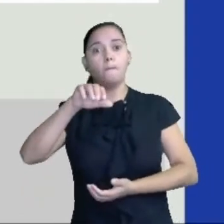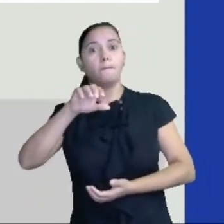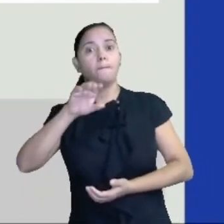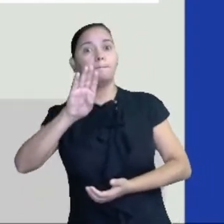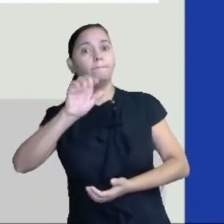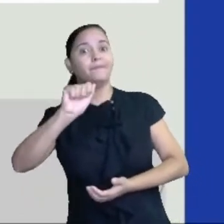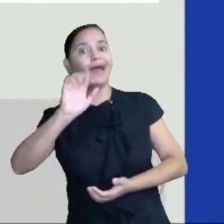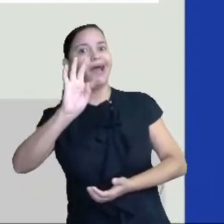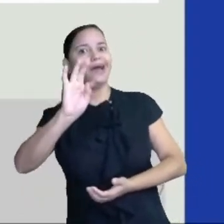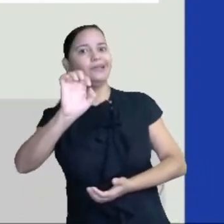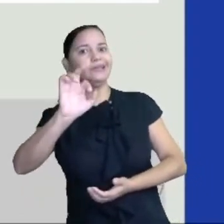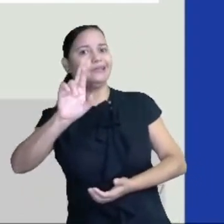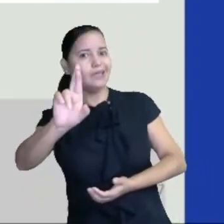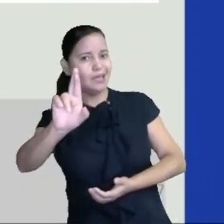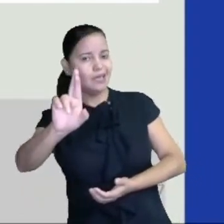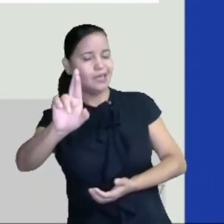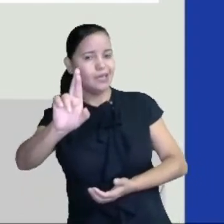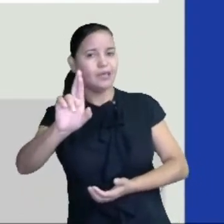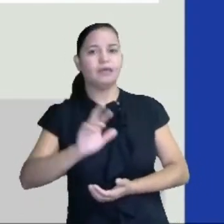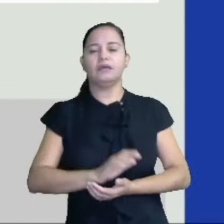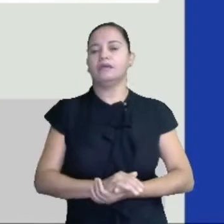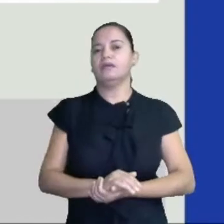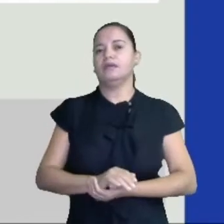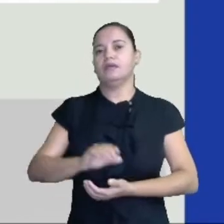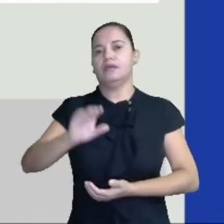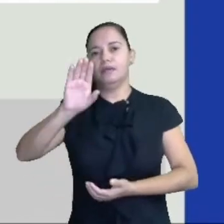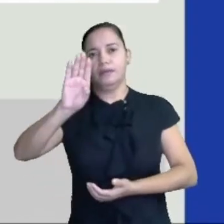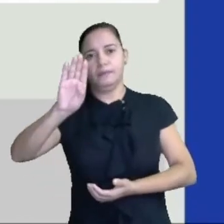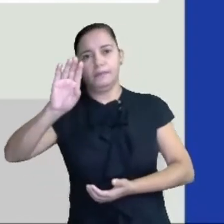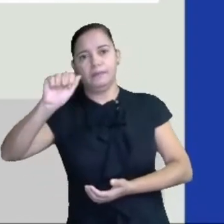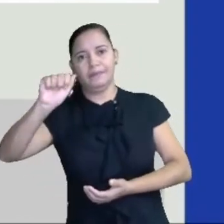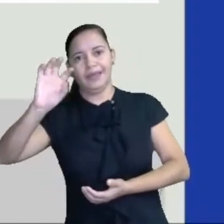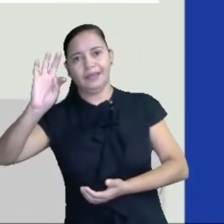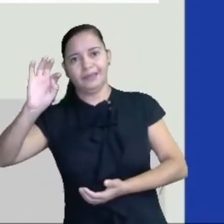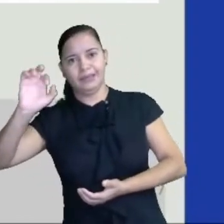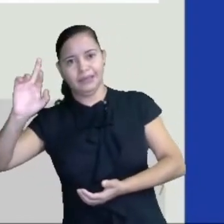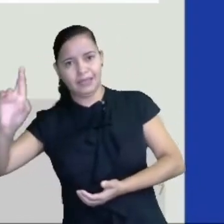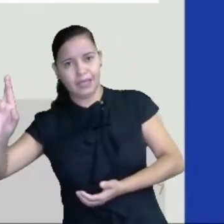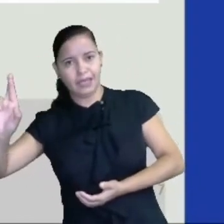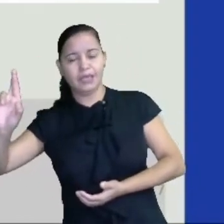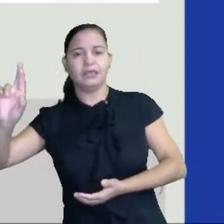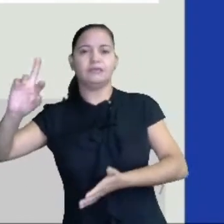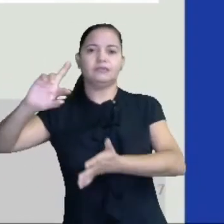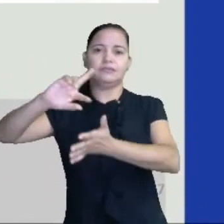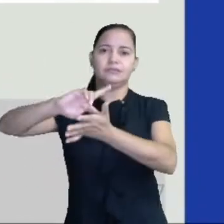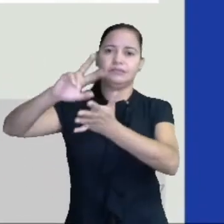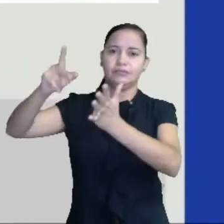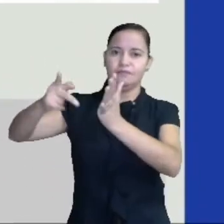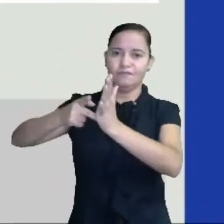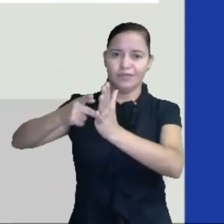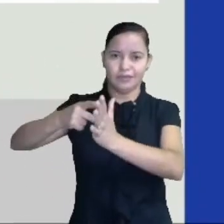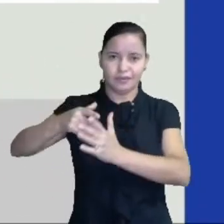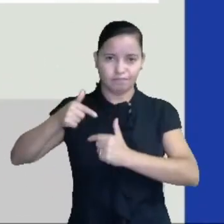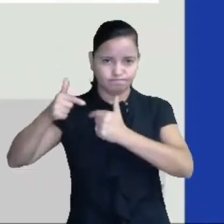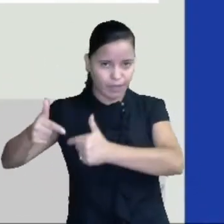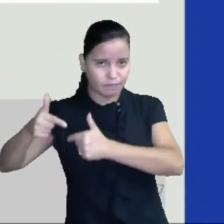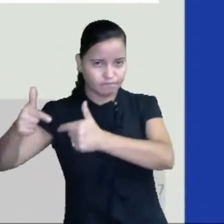Combater. Com companhia. Bater já está dizendo significado. Combater, lutar, né?